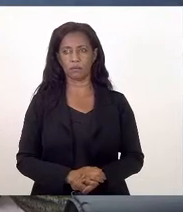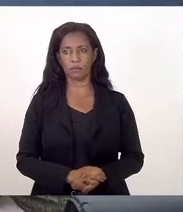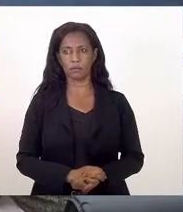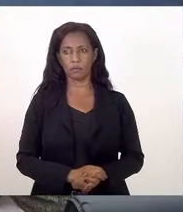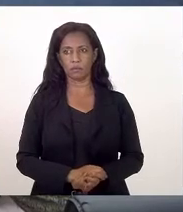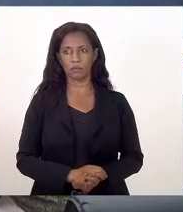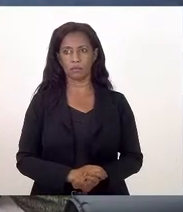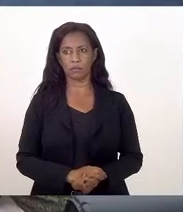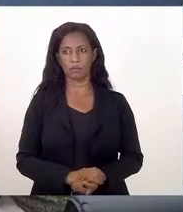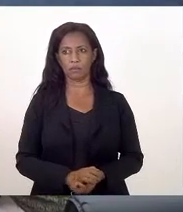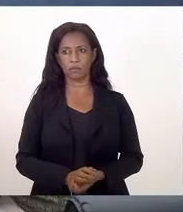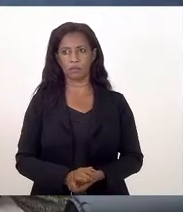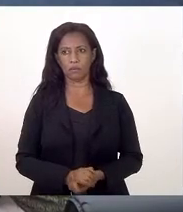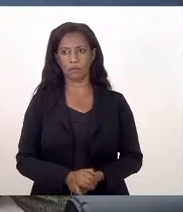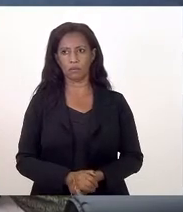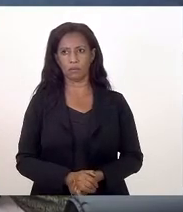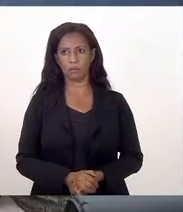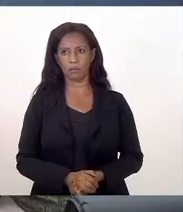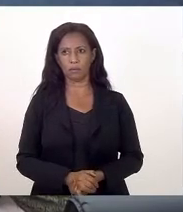anexo oitavo aqui.